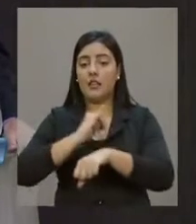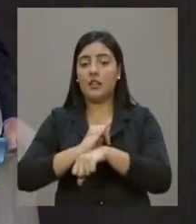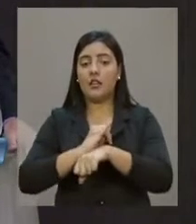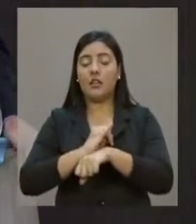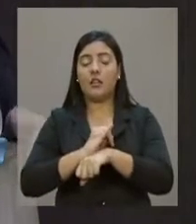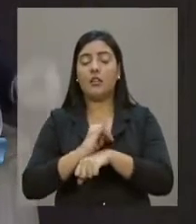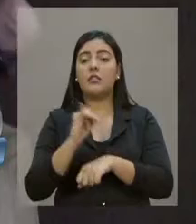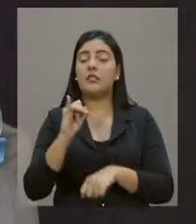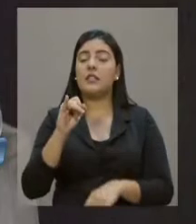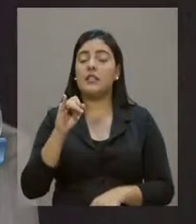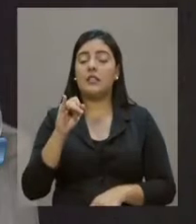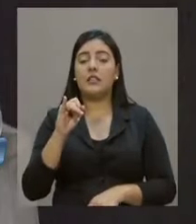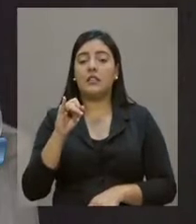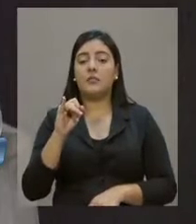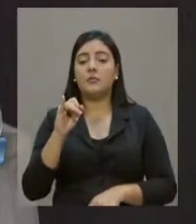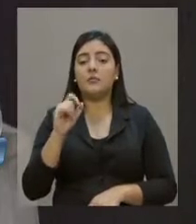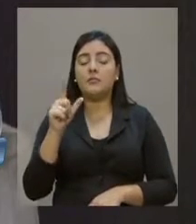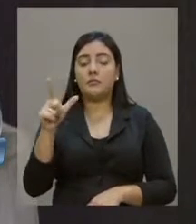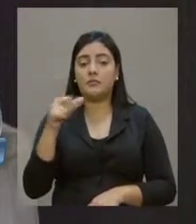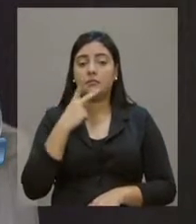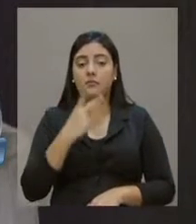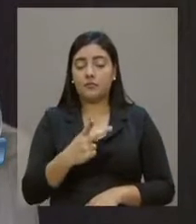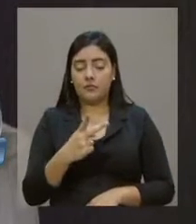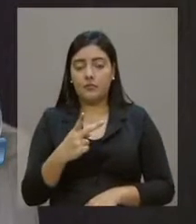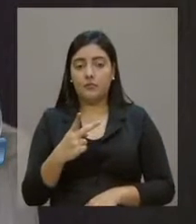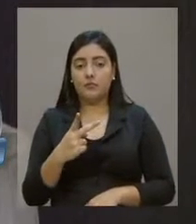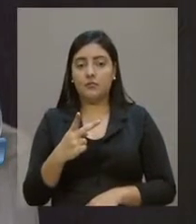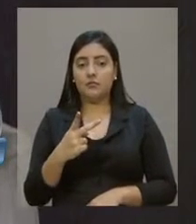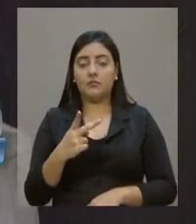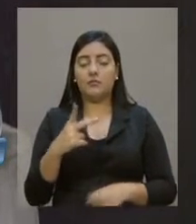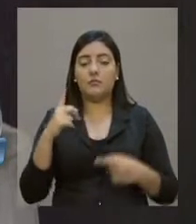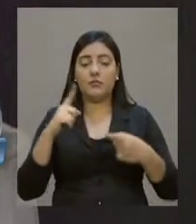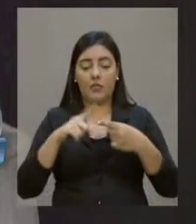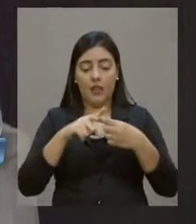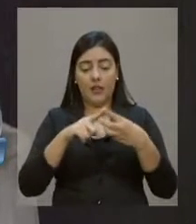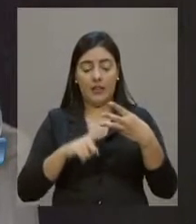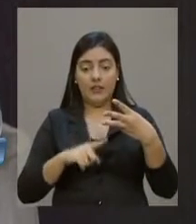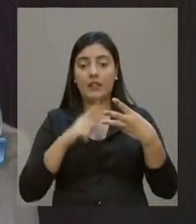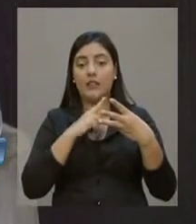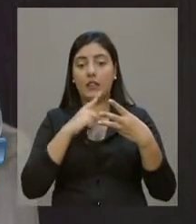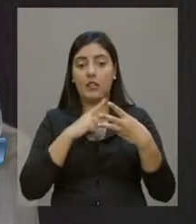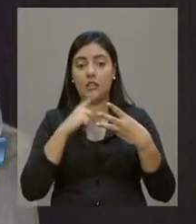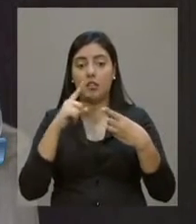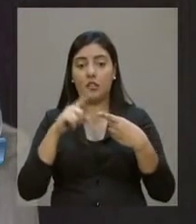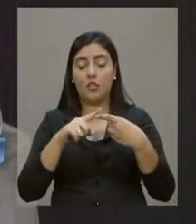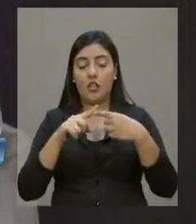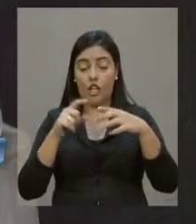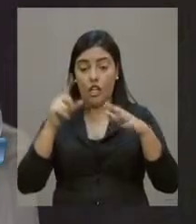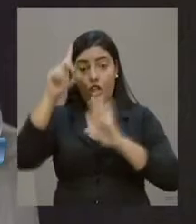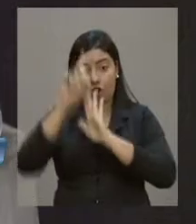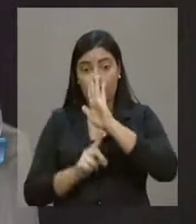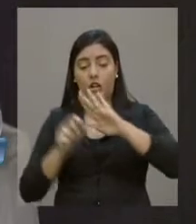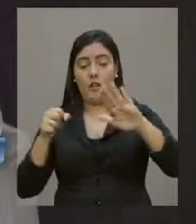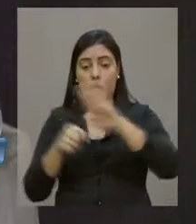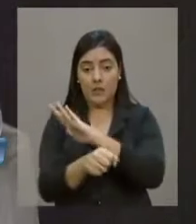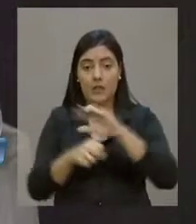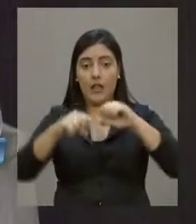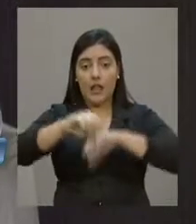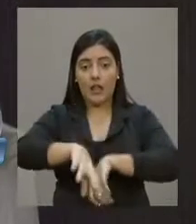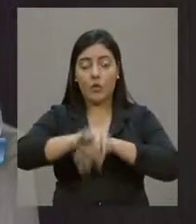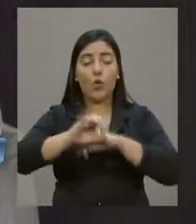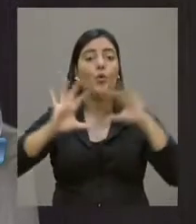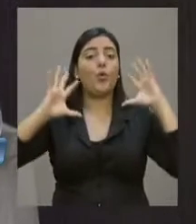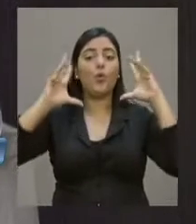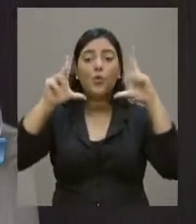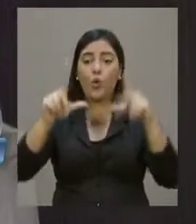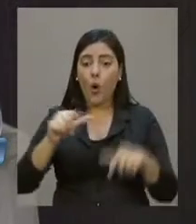de Joinville, por exemplo, ele se perfaz através de uma tríade. O direito ao acesso, portanto,